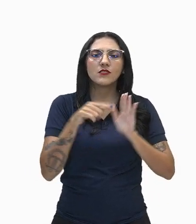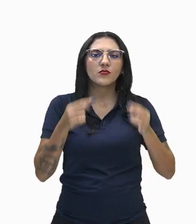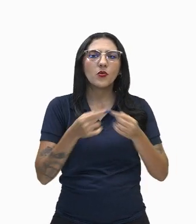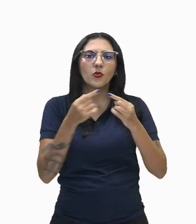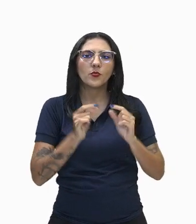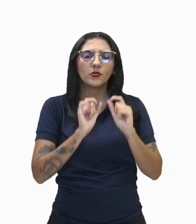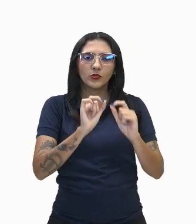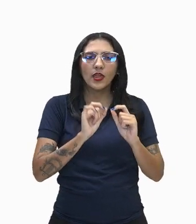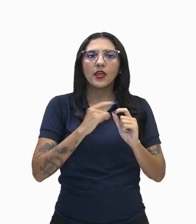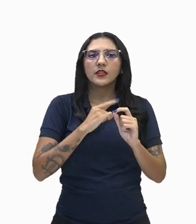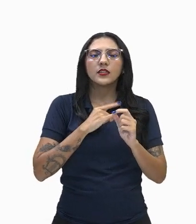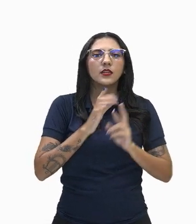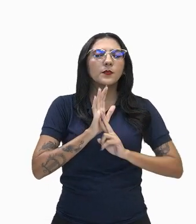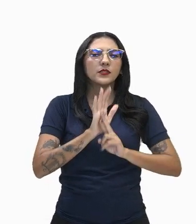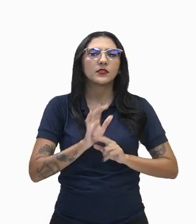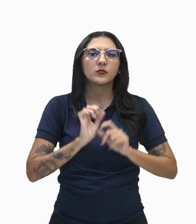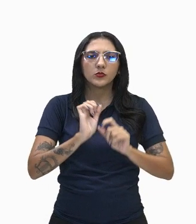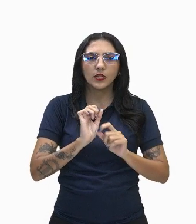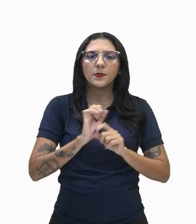se referem